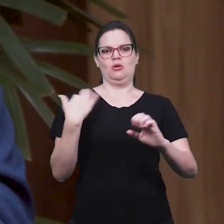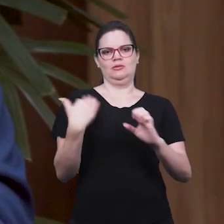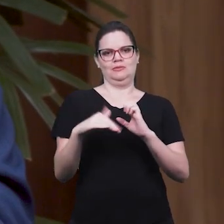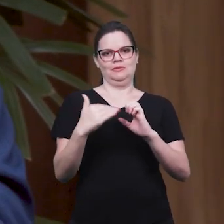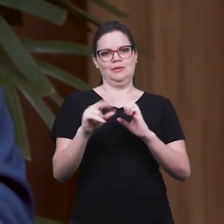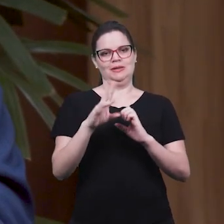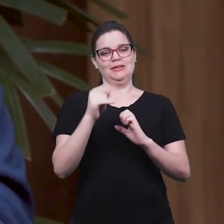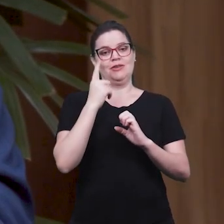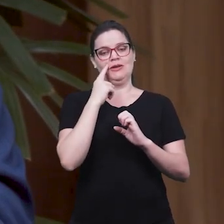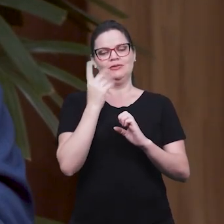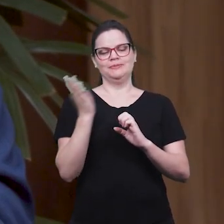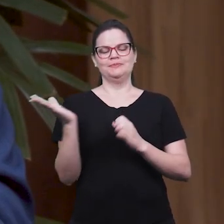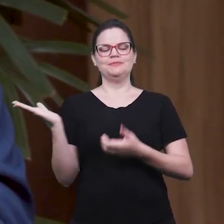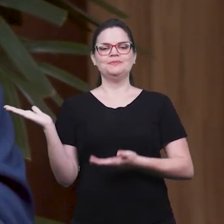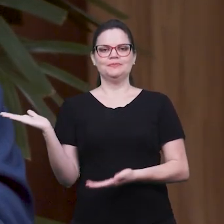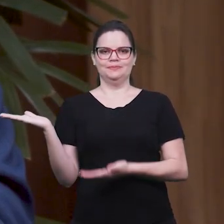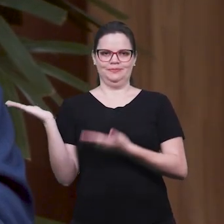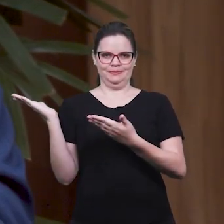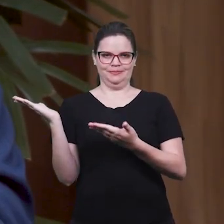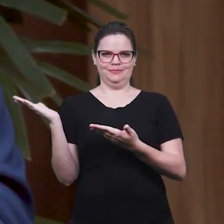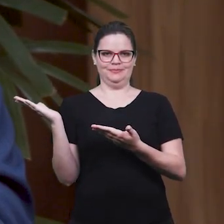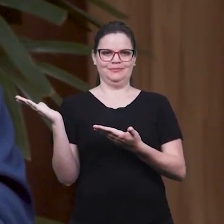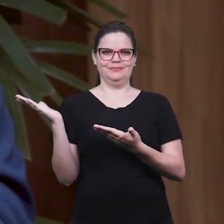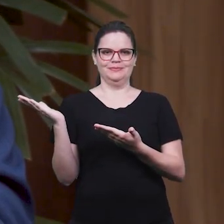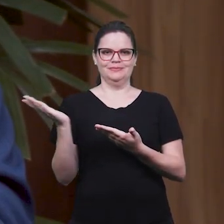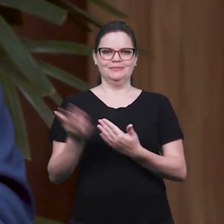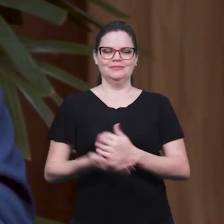aparecer aí na sua tela. O nosso e-mail é